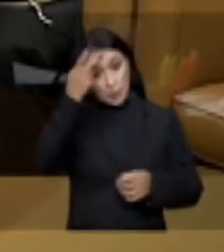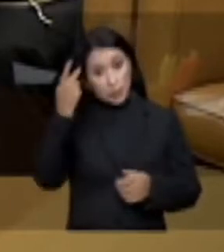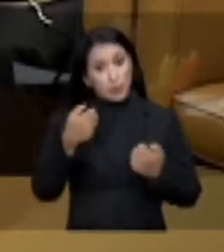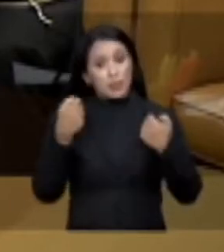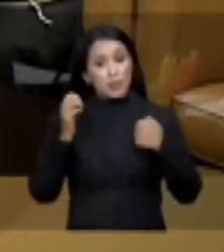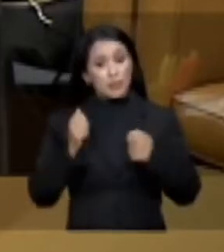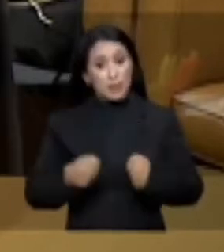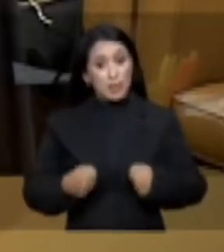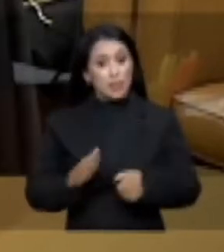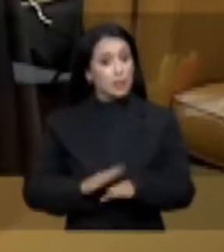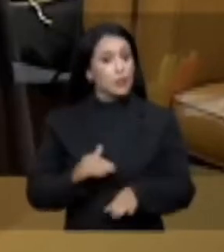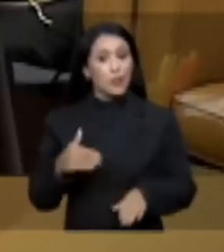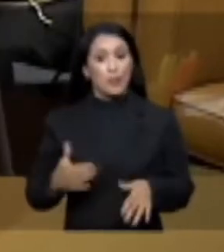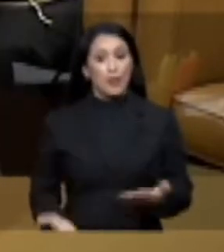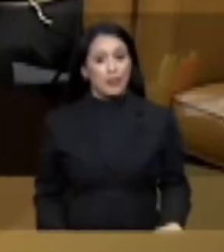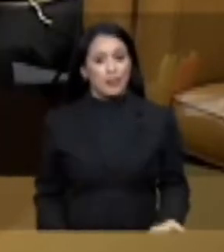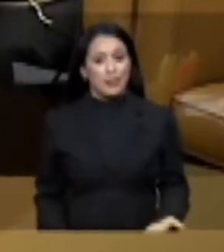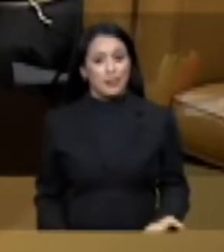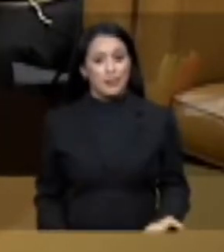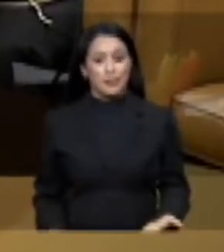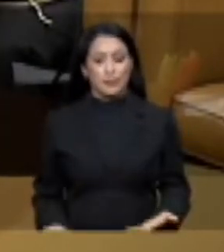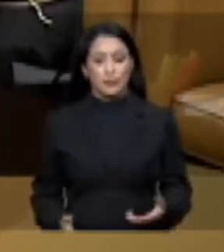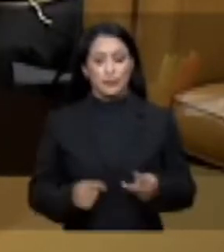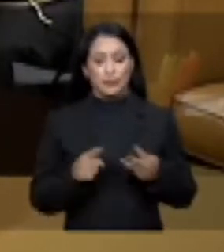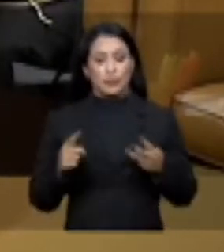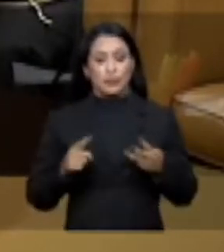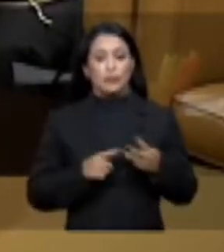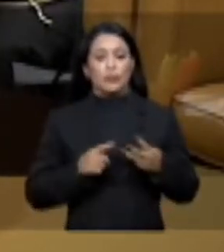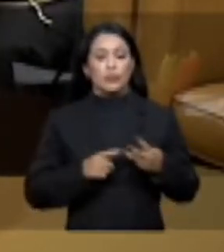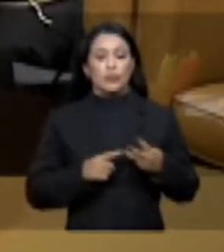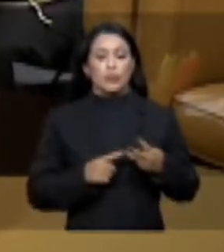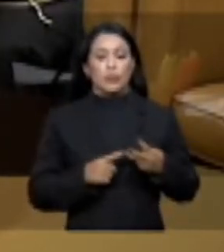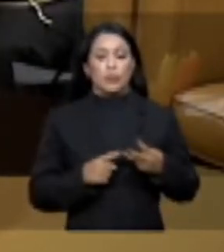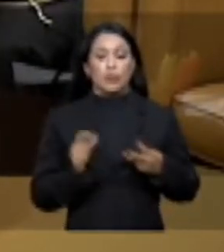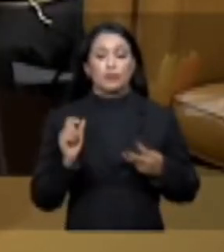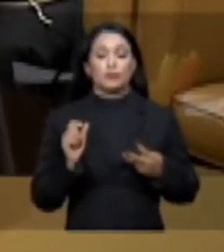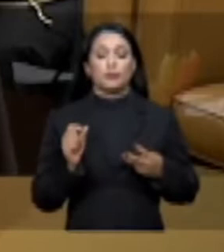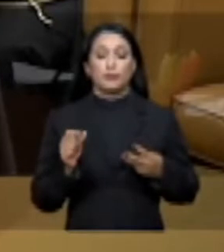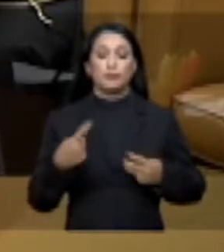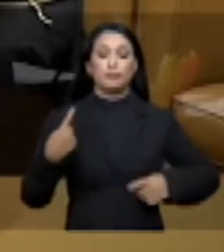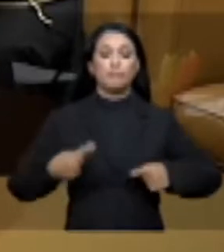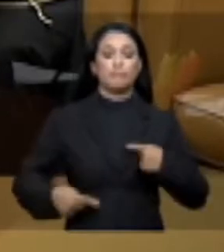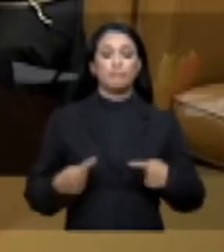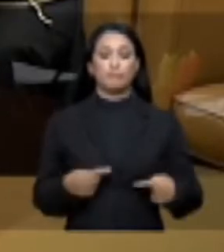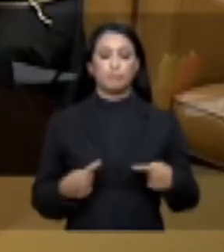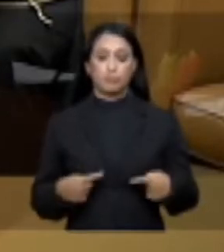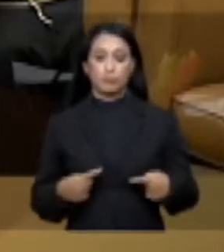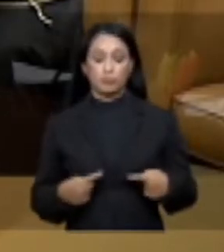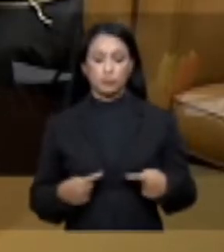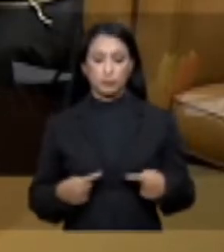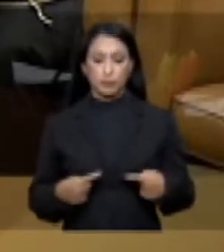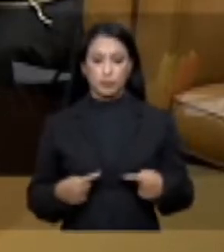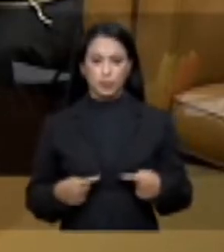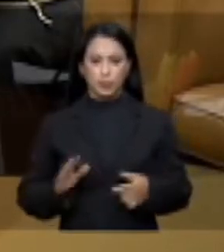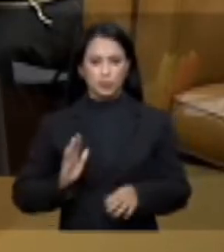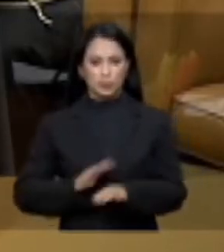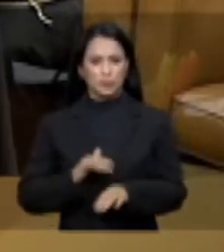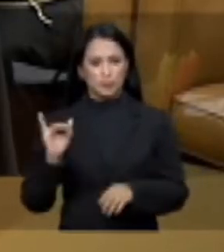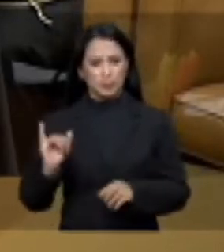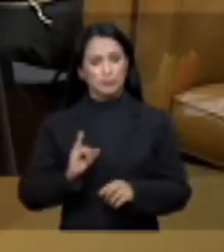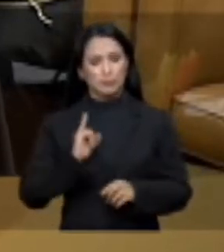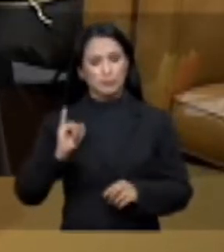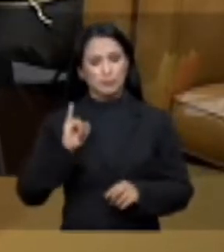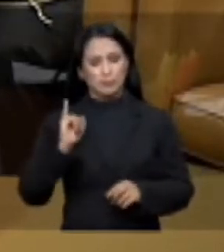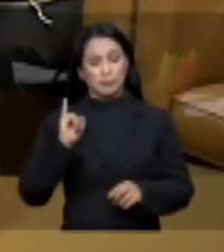precisam, excelências. Passando diretamente ao terceiro eixo de argumentação, entramos na discussão, talvez das mais relevantes,